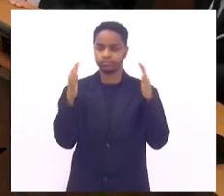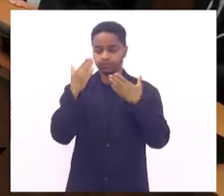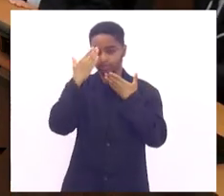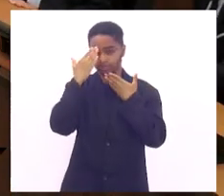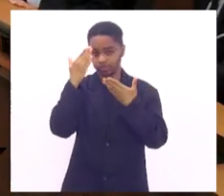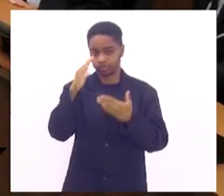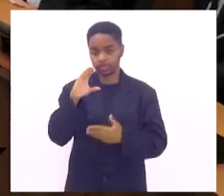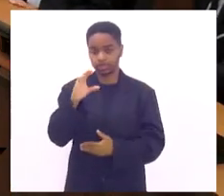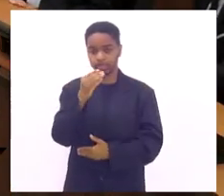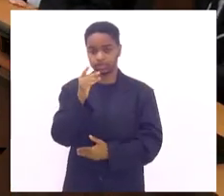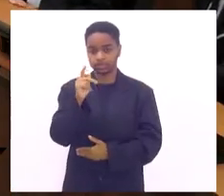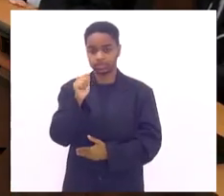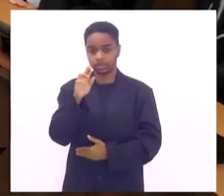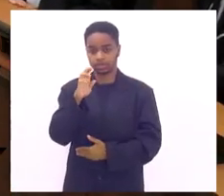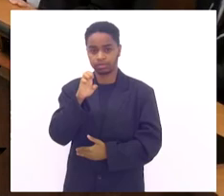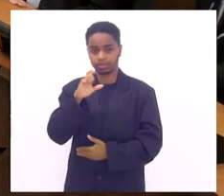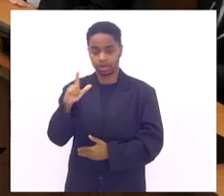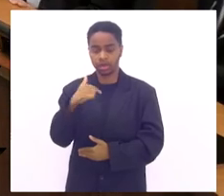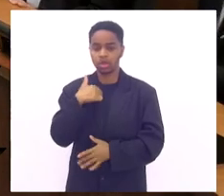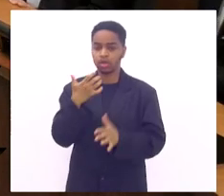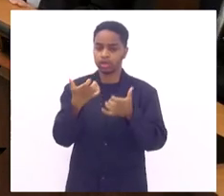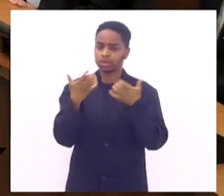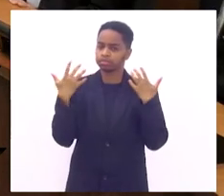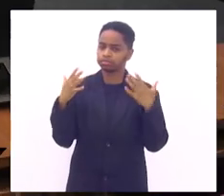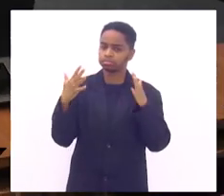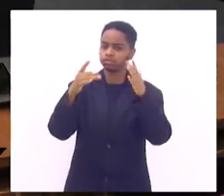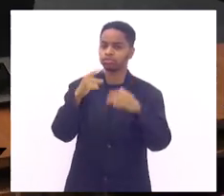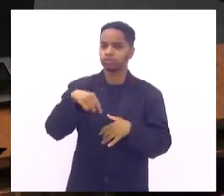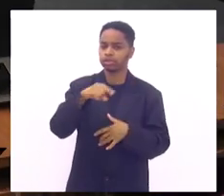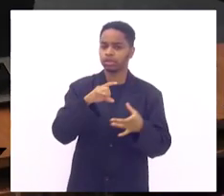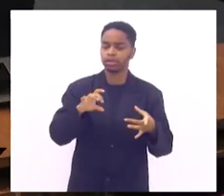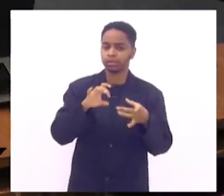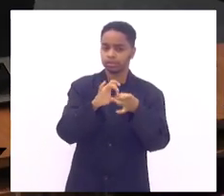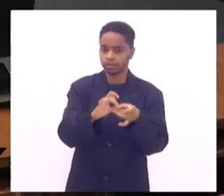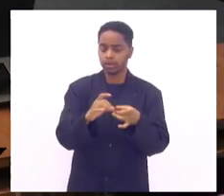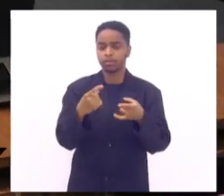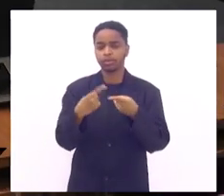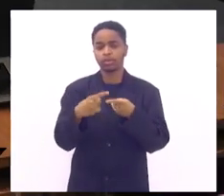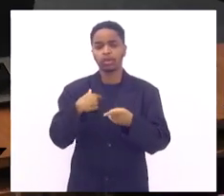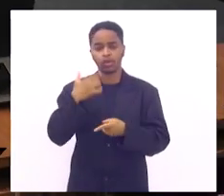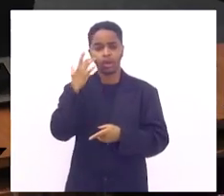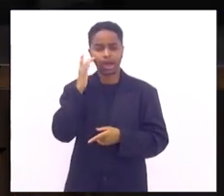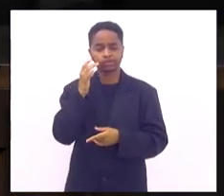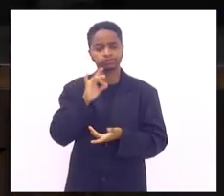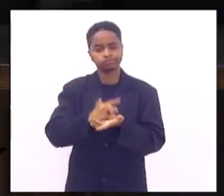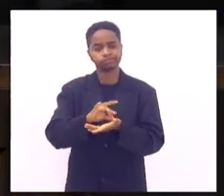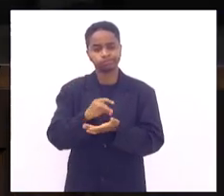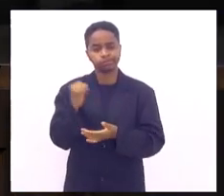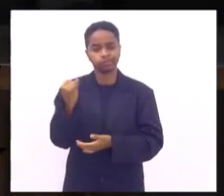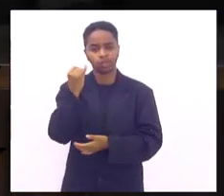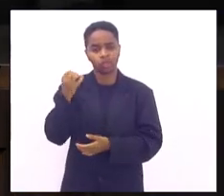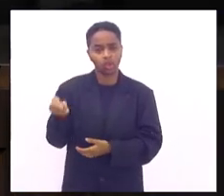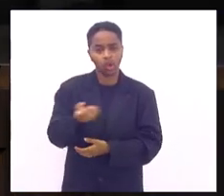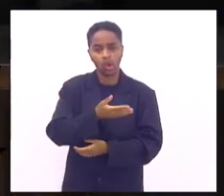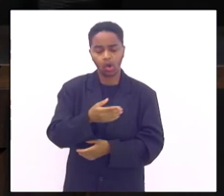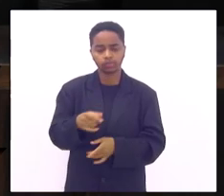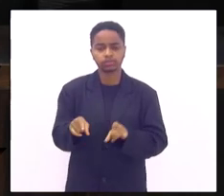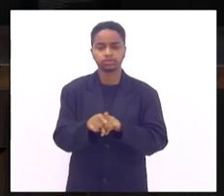Obrigado, Charbel. Eu queria felicitar muito essa parceria de vocês. Eu acho que isso vai ser inovador mais uma vez,